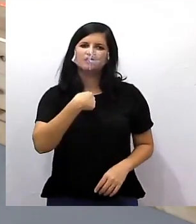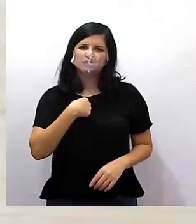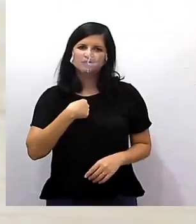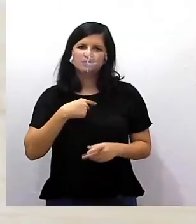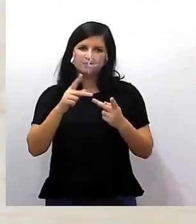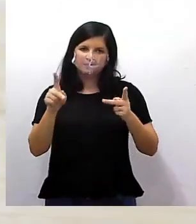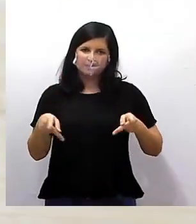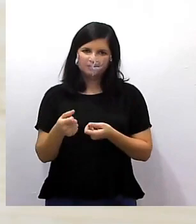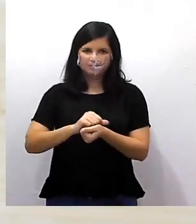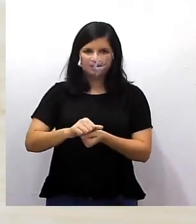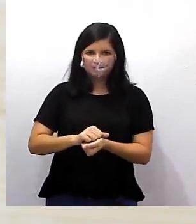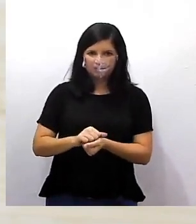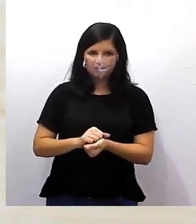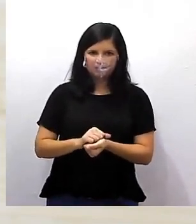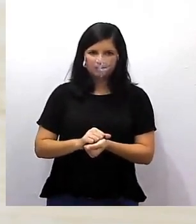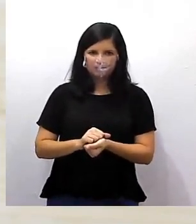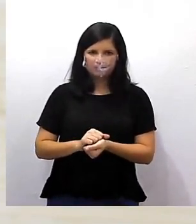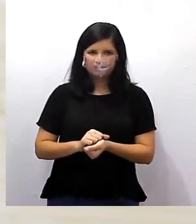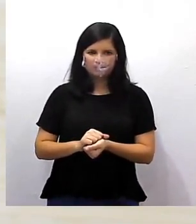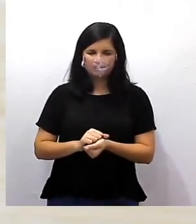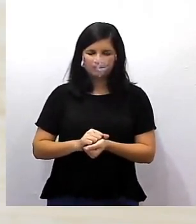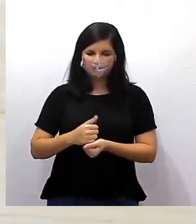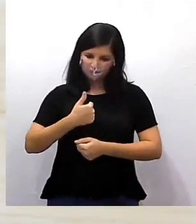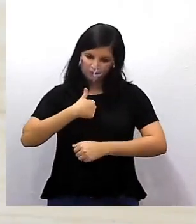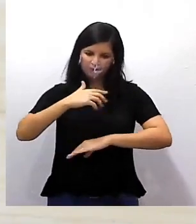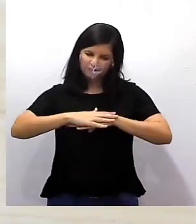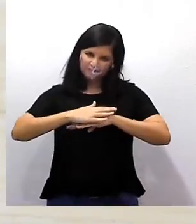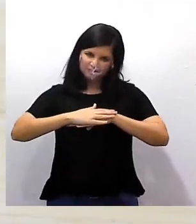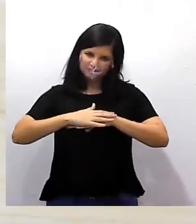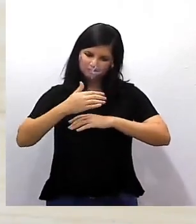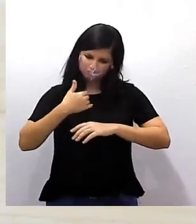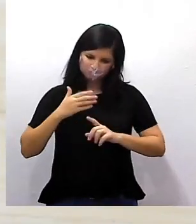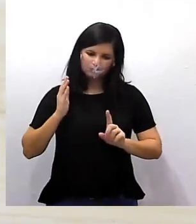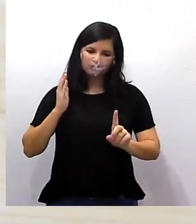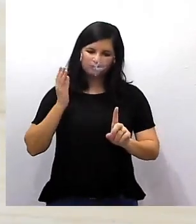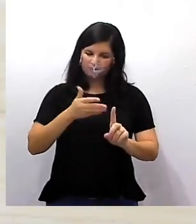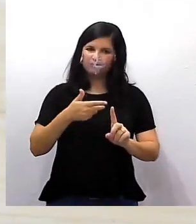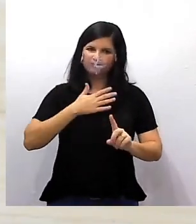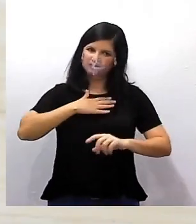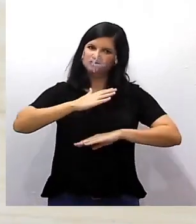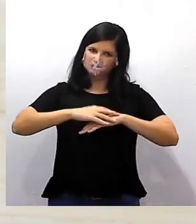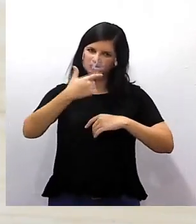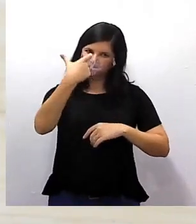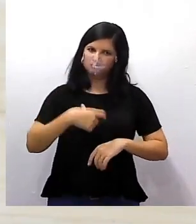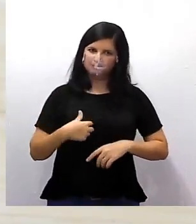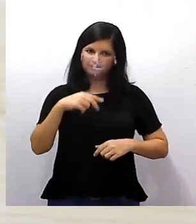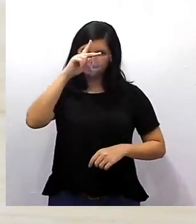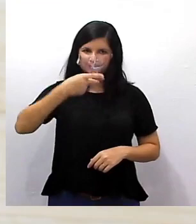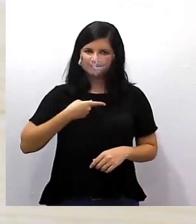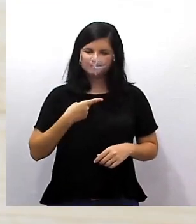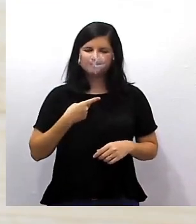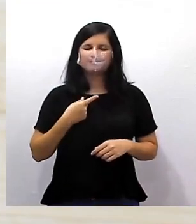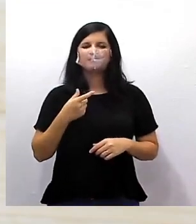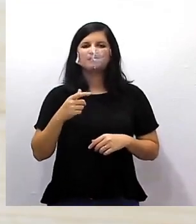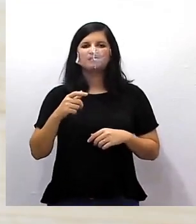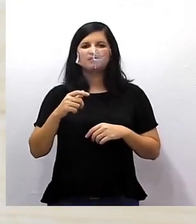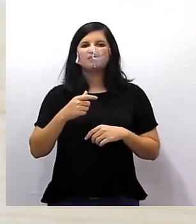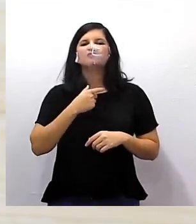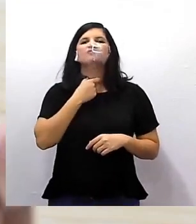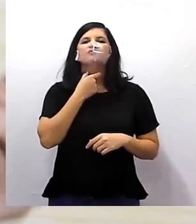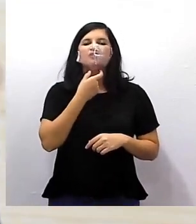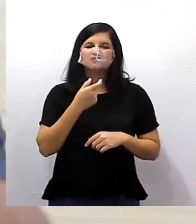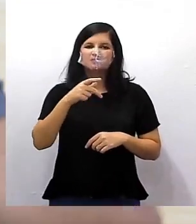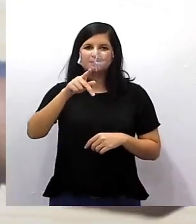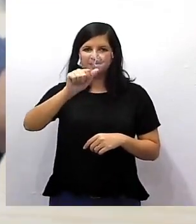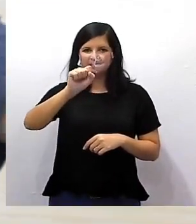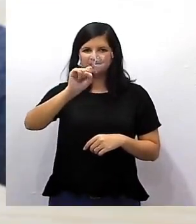lavei os pratos. Opa, quem foi que fez essa ação? Eu. Eu tô dando ênfase ali em quem fez, tá certo? Já a voz passiva,